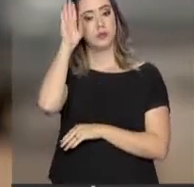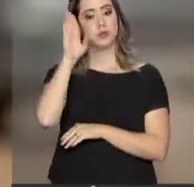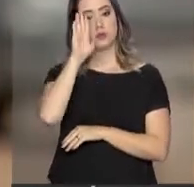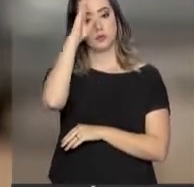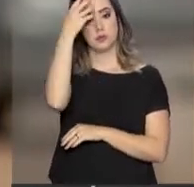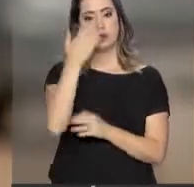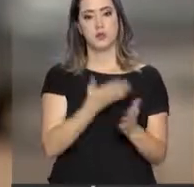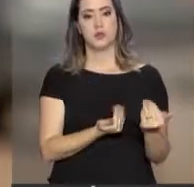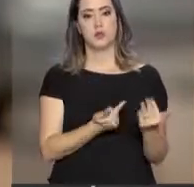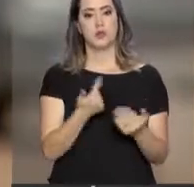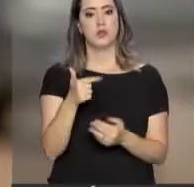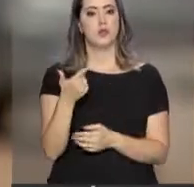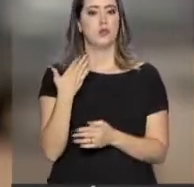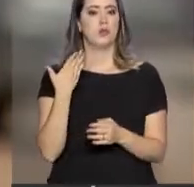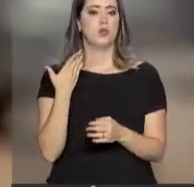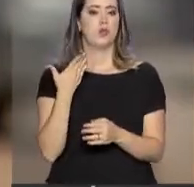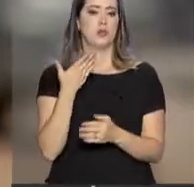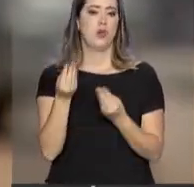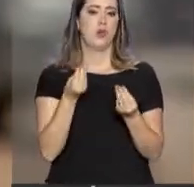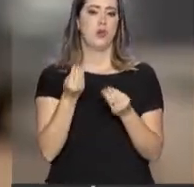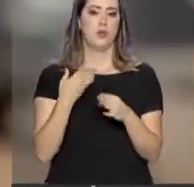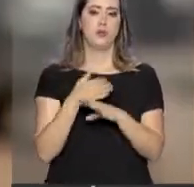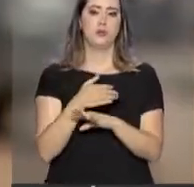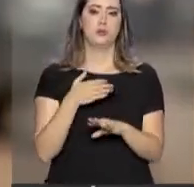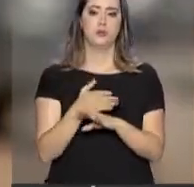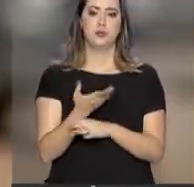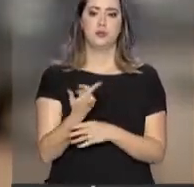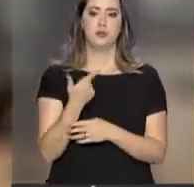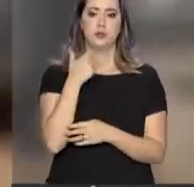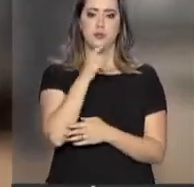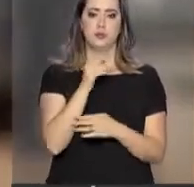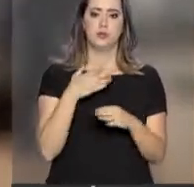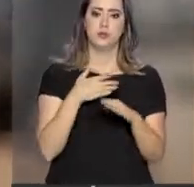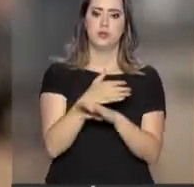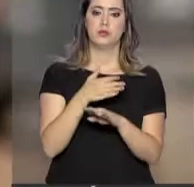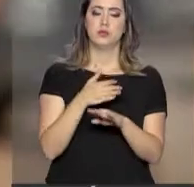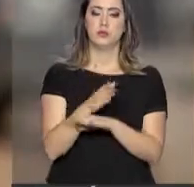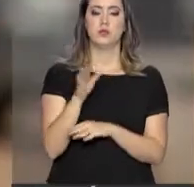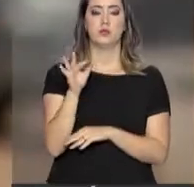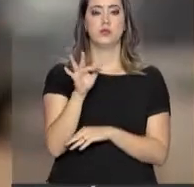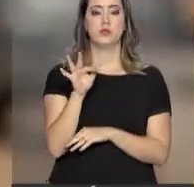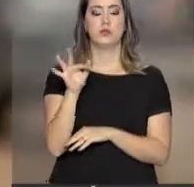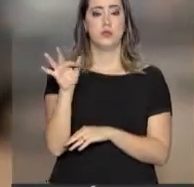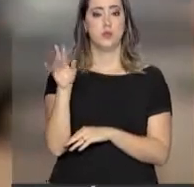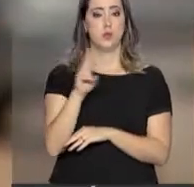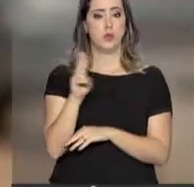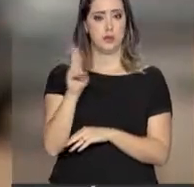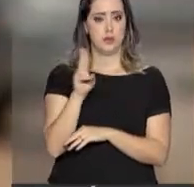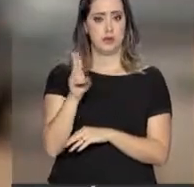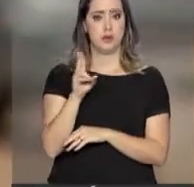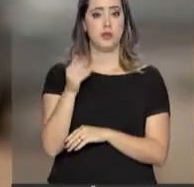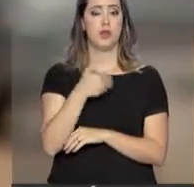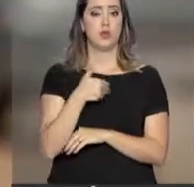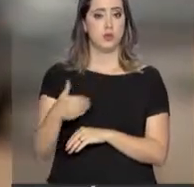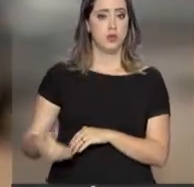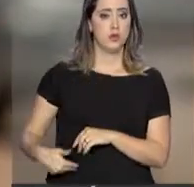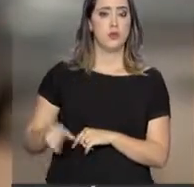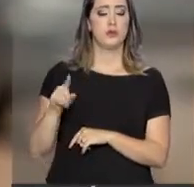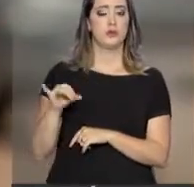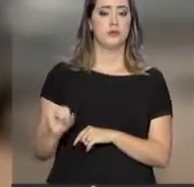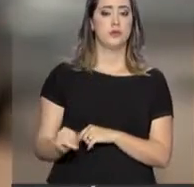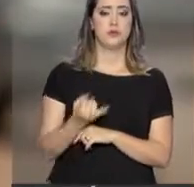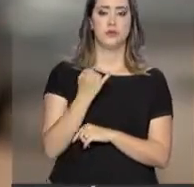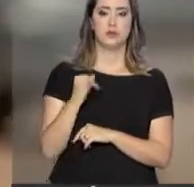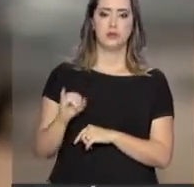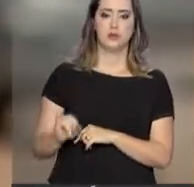mas que não têm condições de estarem ingressando que não conseguem está ingressando na faculdade pública e é uma oportunidade também eu